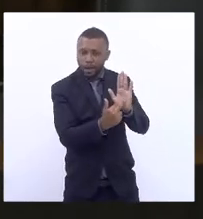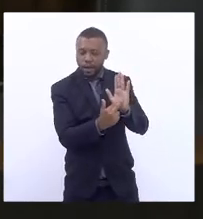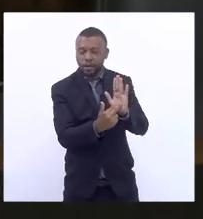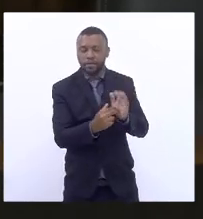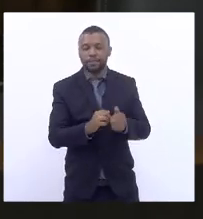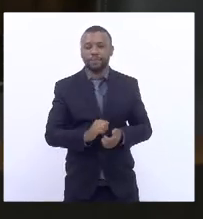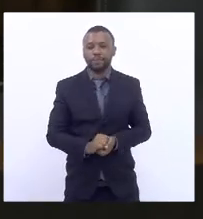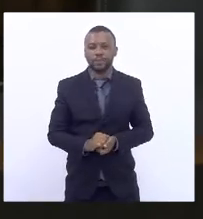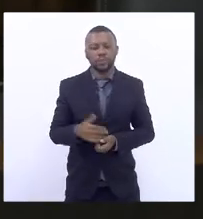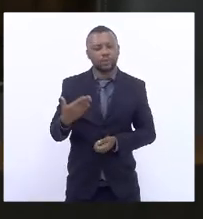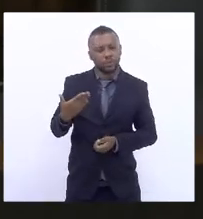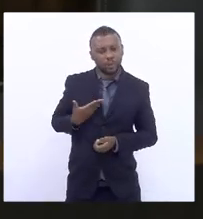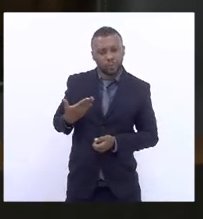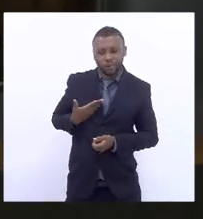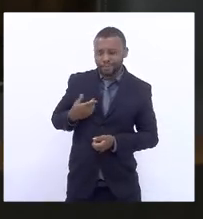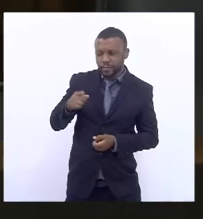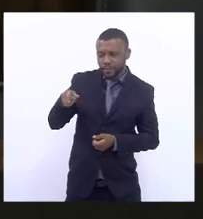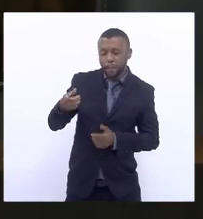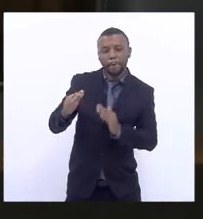de Campo Grande,